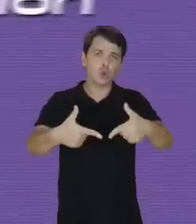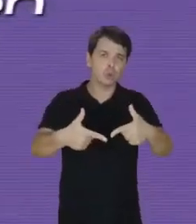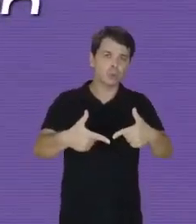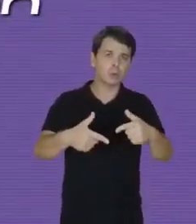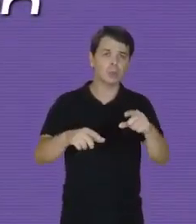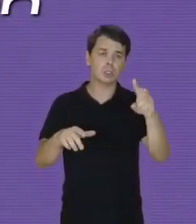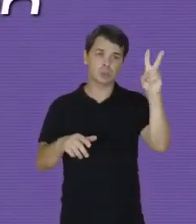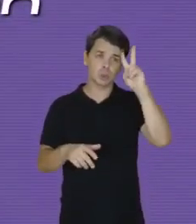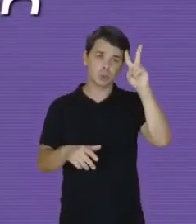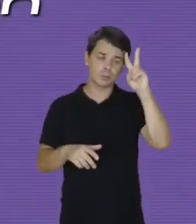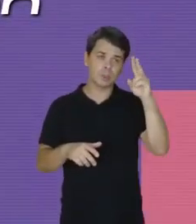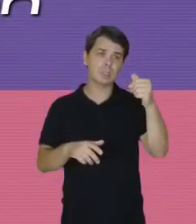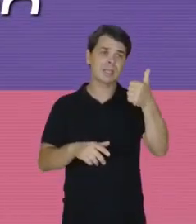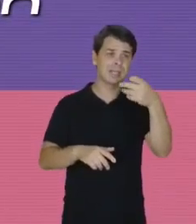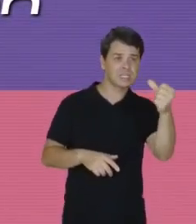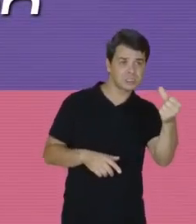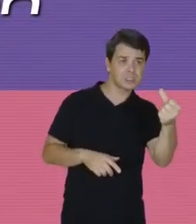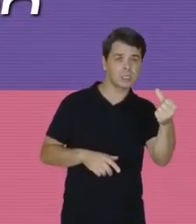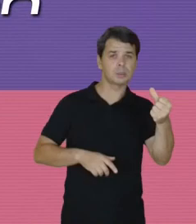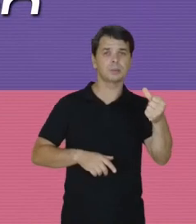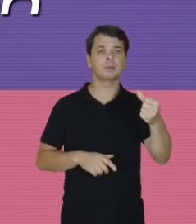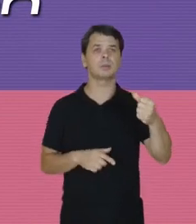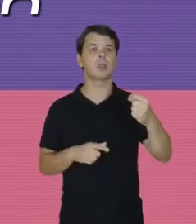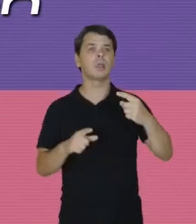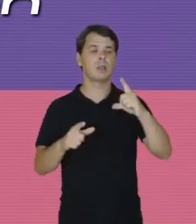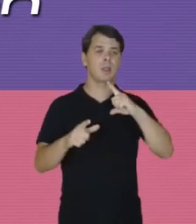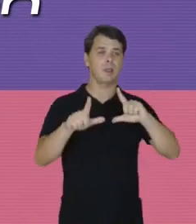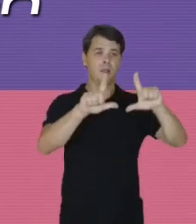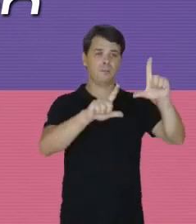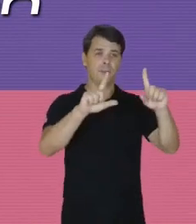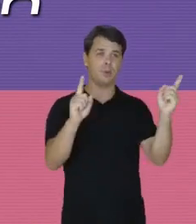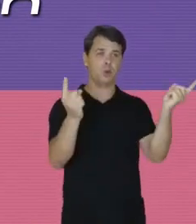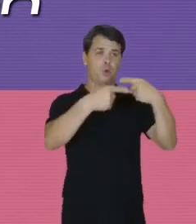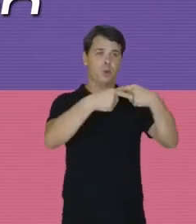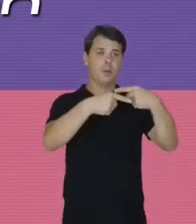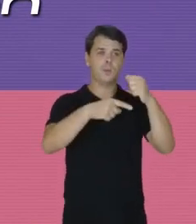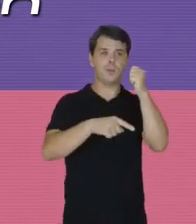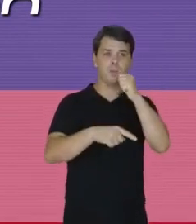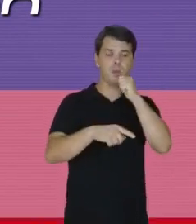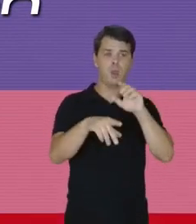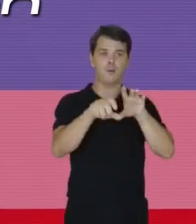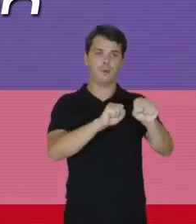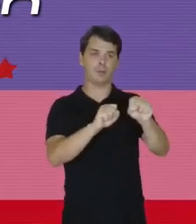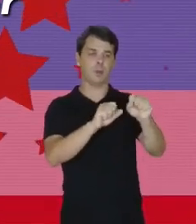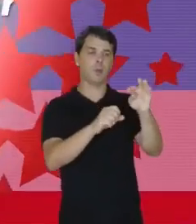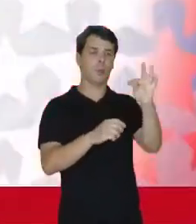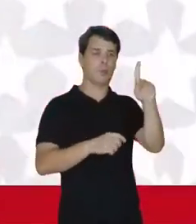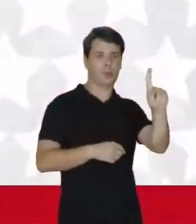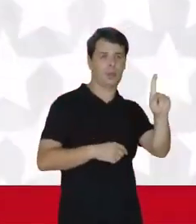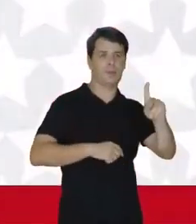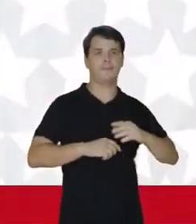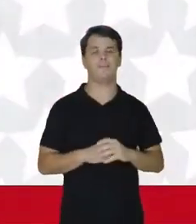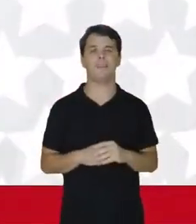aí, de segunda a sexta, a partir das 4 da tarde, tem TV Elas por Elas Formação na TV PT.